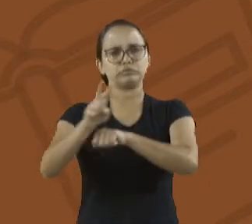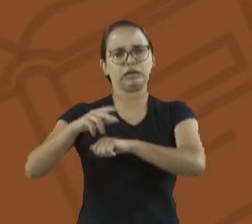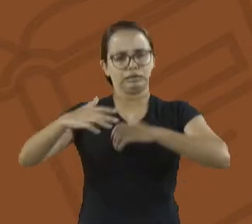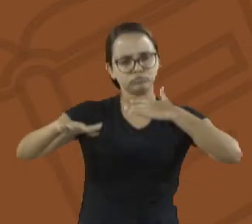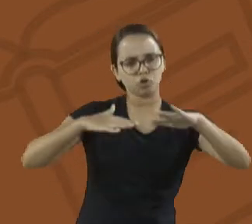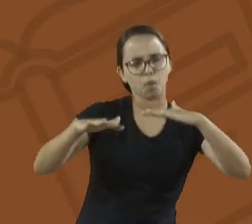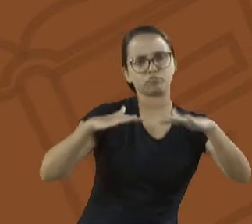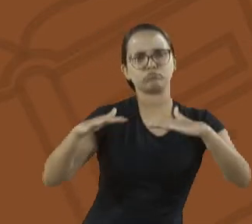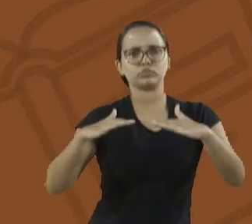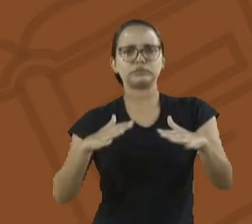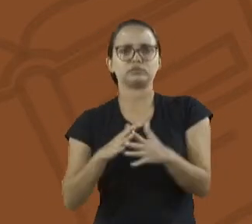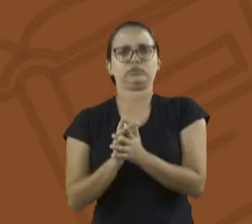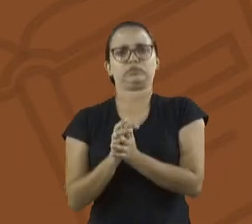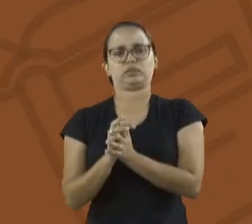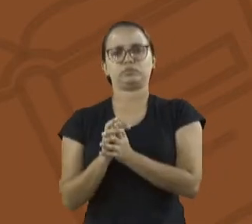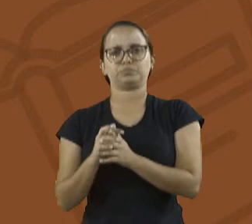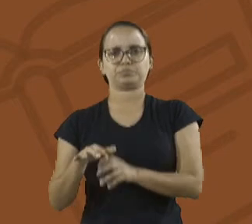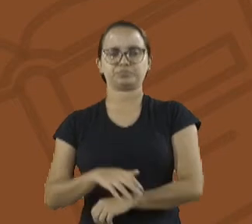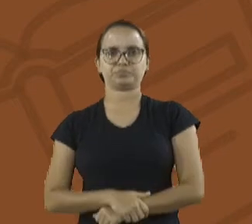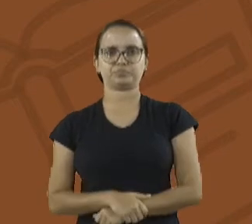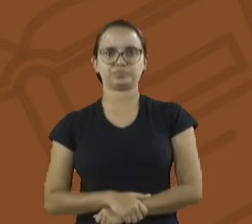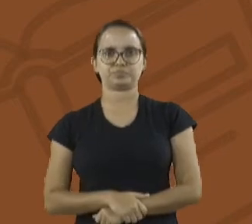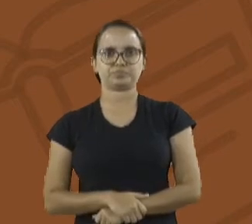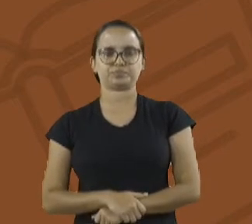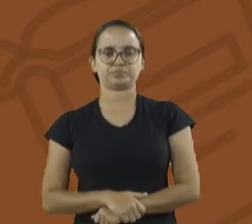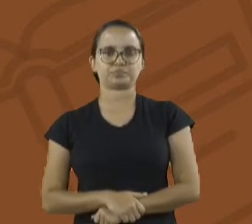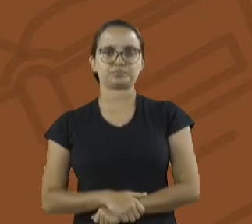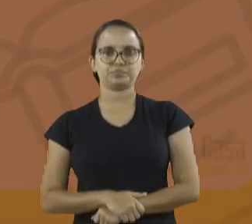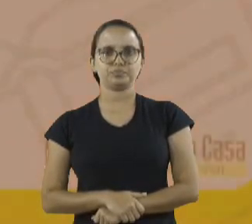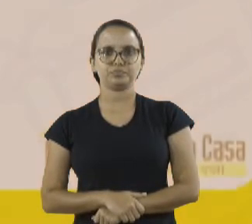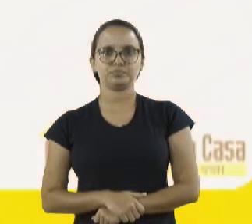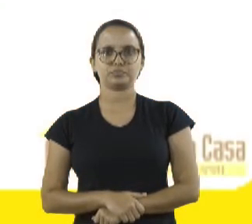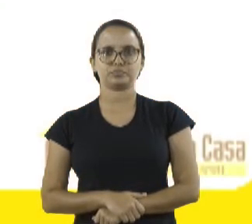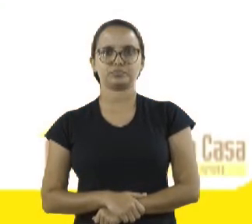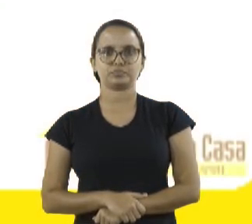movimentar e fazer com que traga esses benefícios.